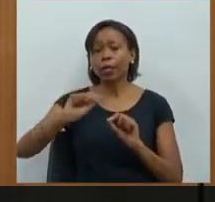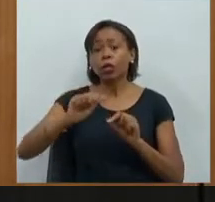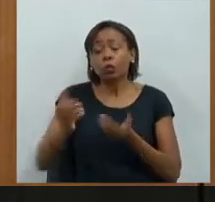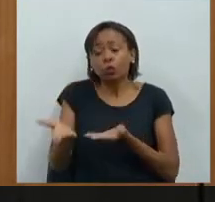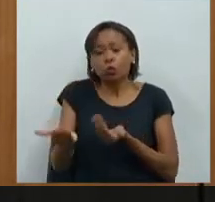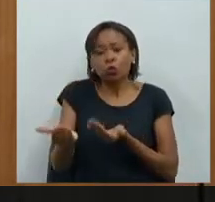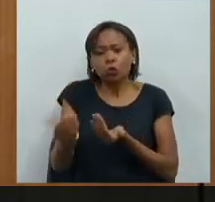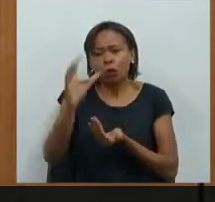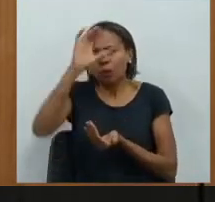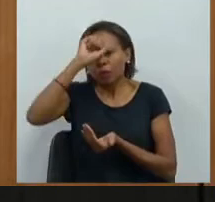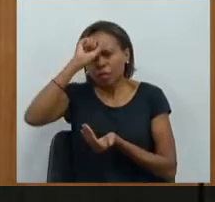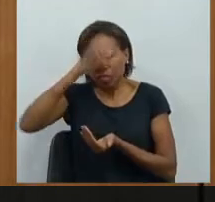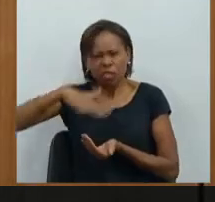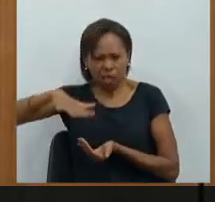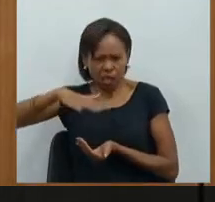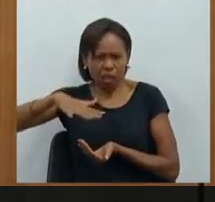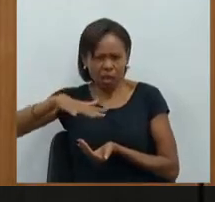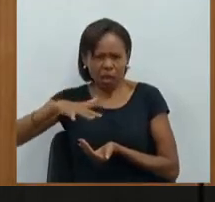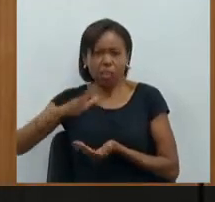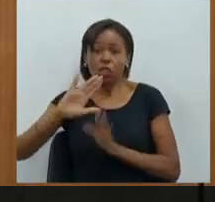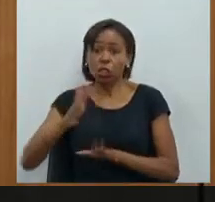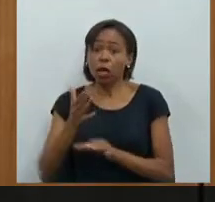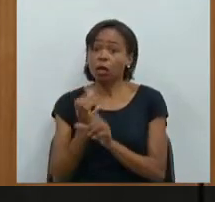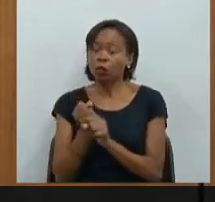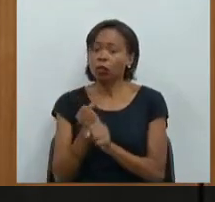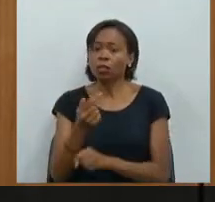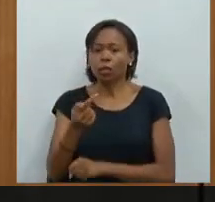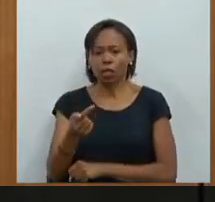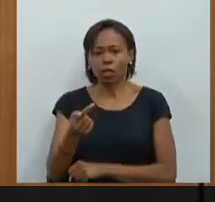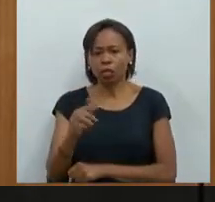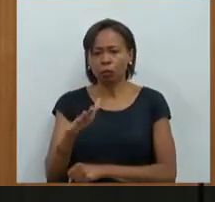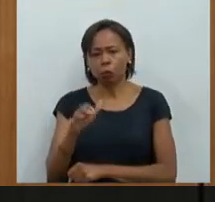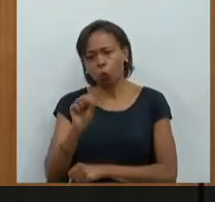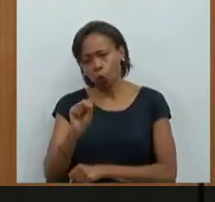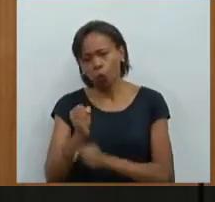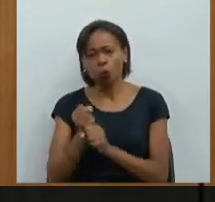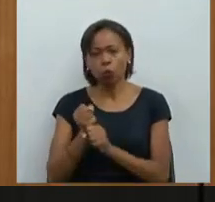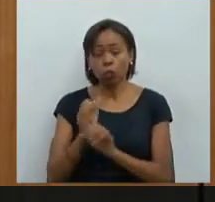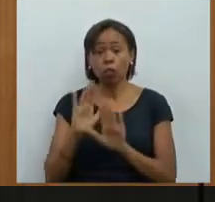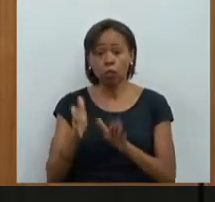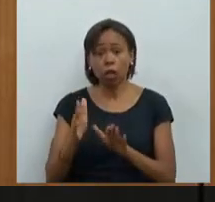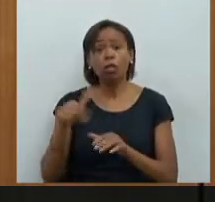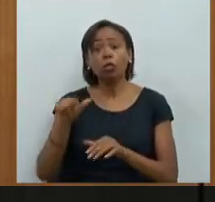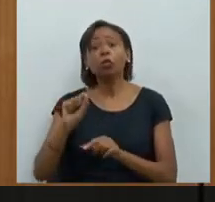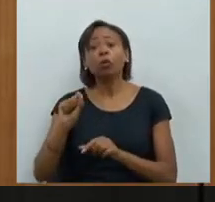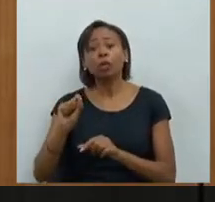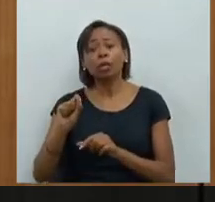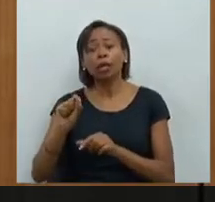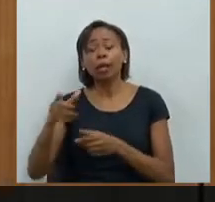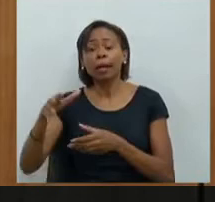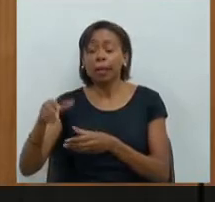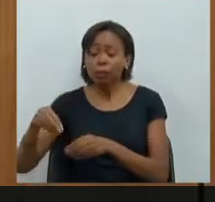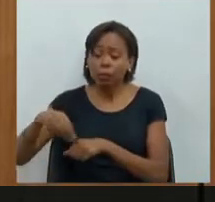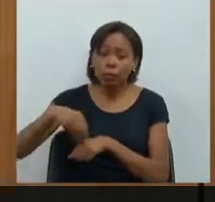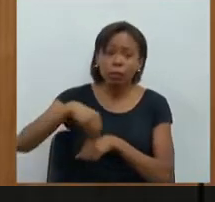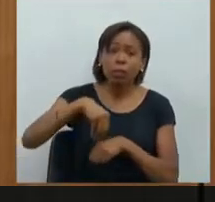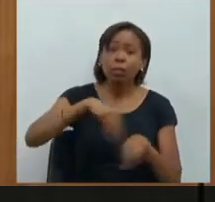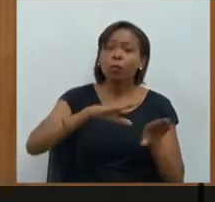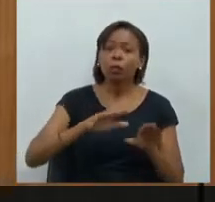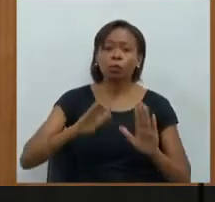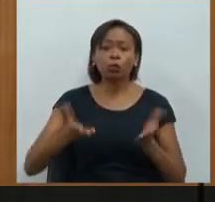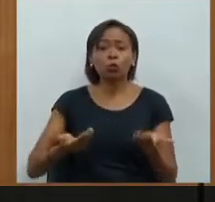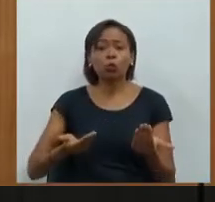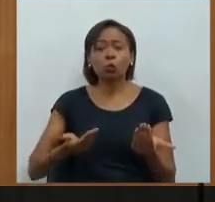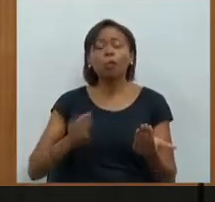Aprendiz, já 7 anos, 8 anos, e a gente encaminha, então, jovens para o mercado de trabalho,